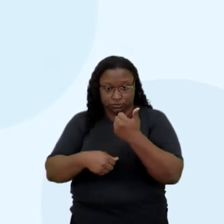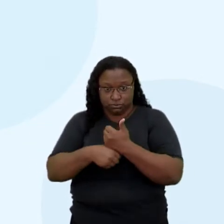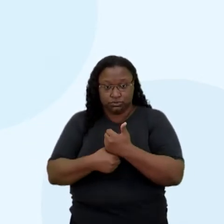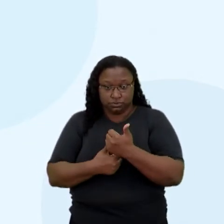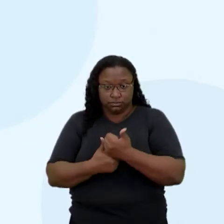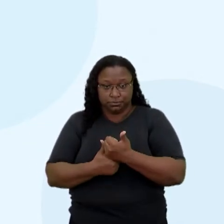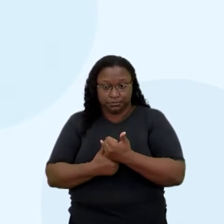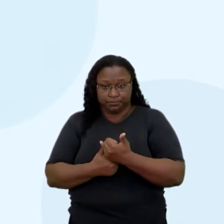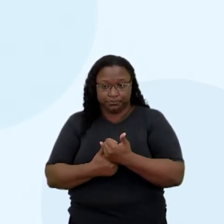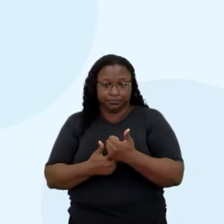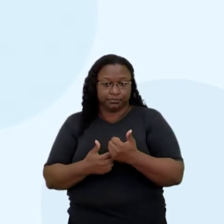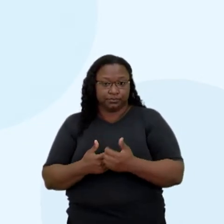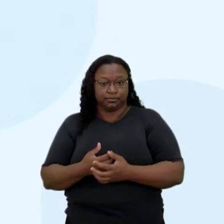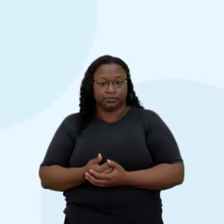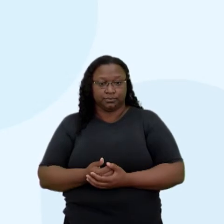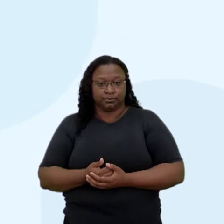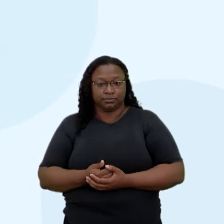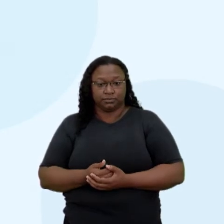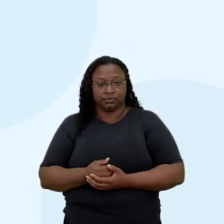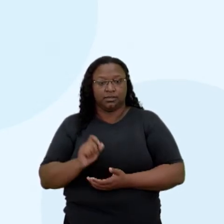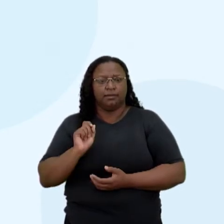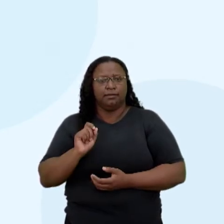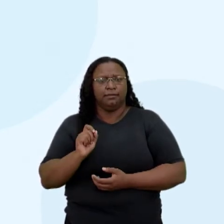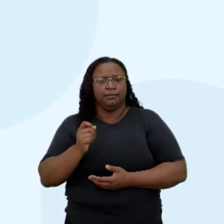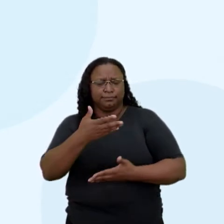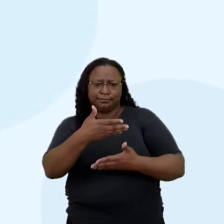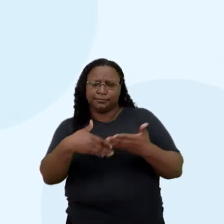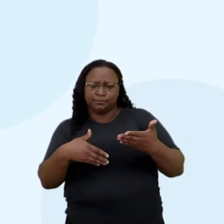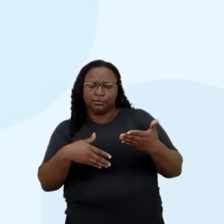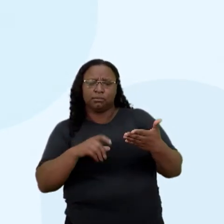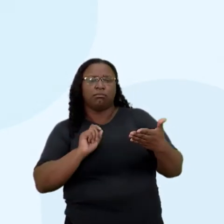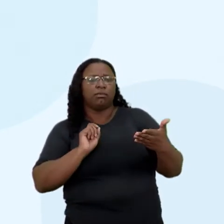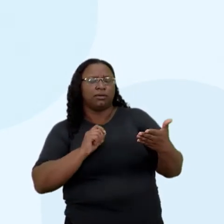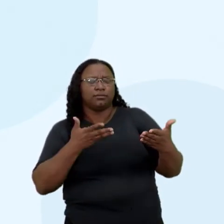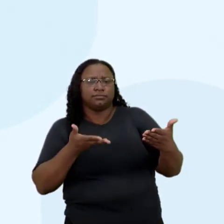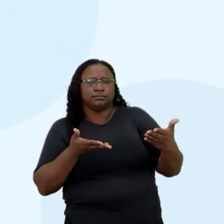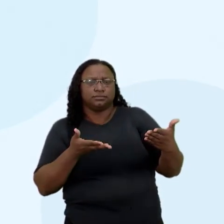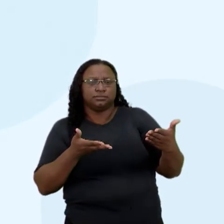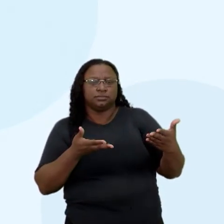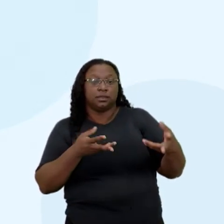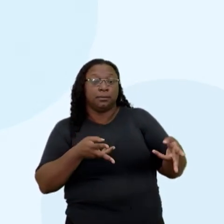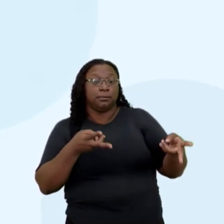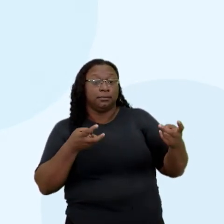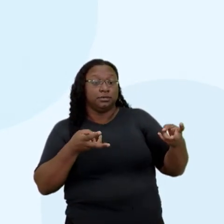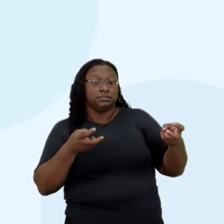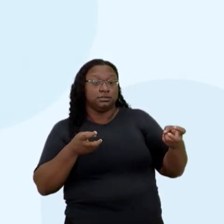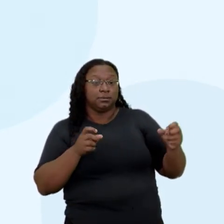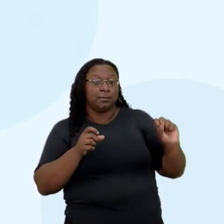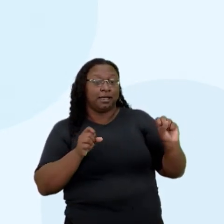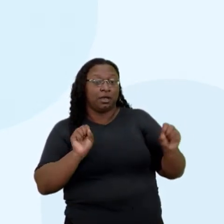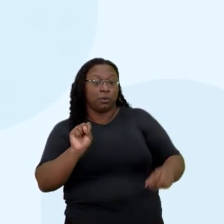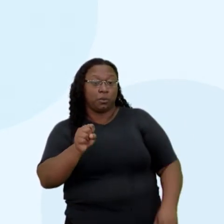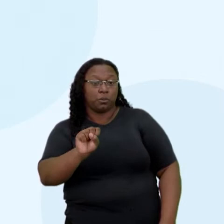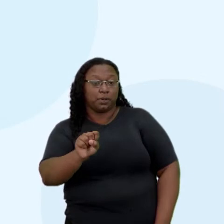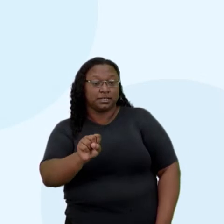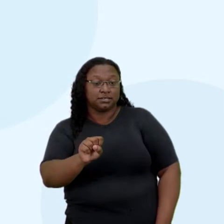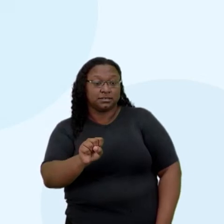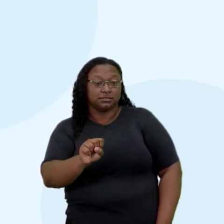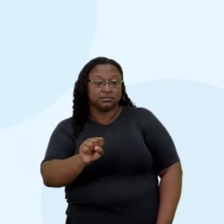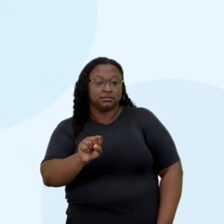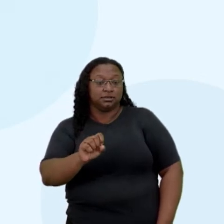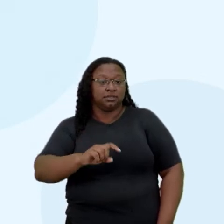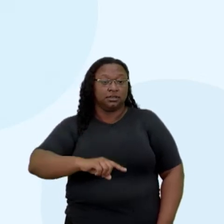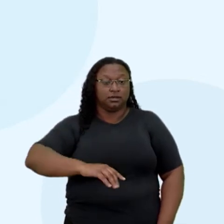da fórmula você vai e aplica. Que fórmulazinha é essa aqui? Perceba, né, que aqui, ó, esse S, ele indica a